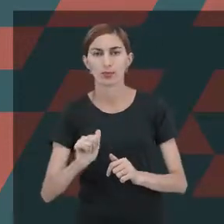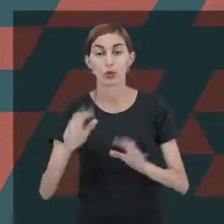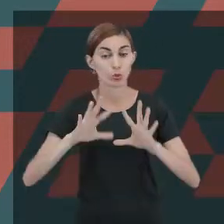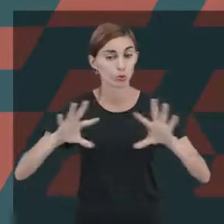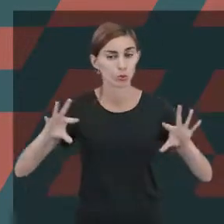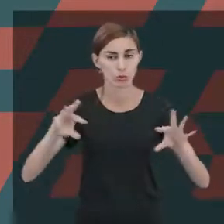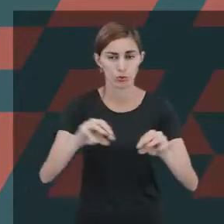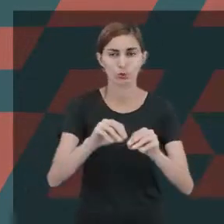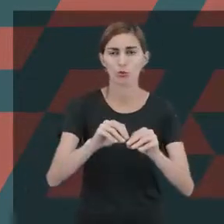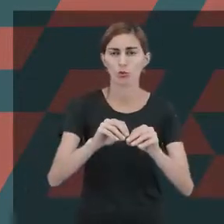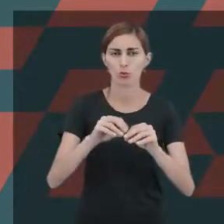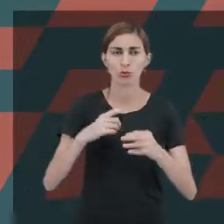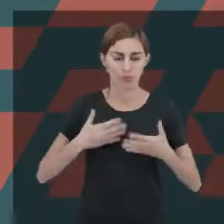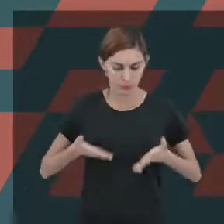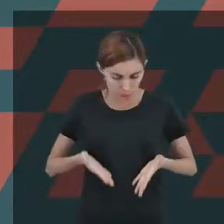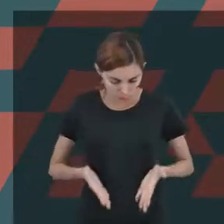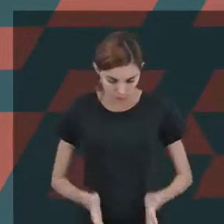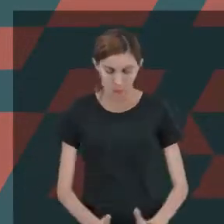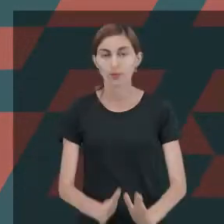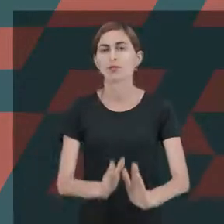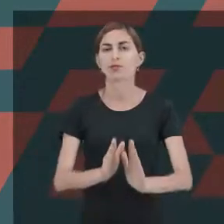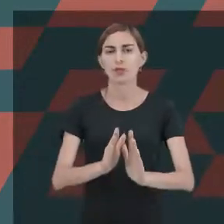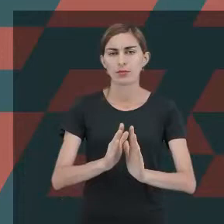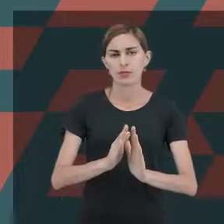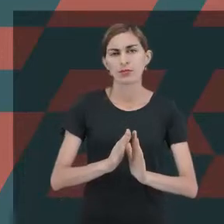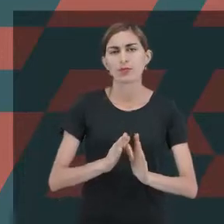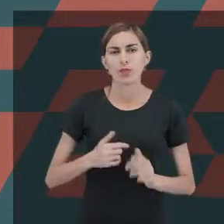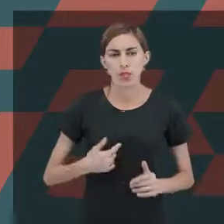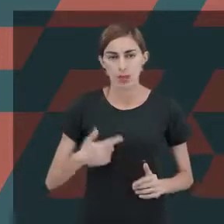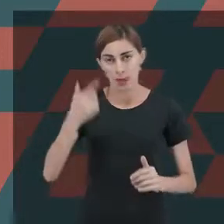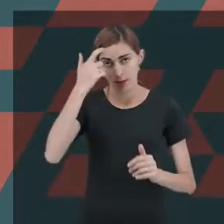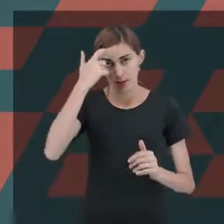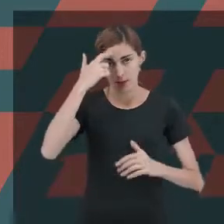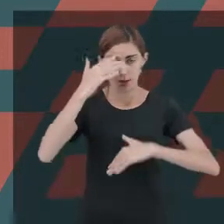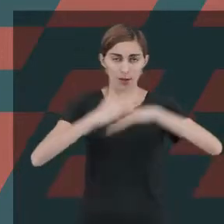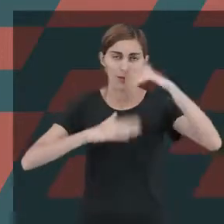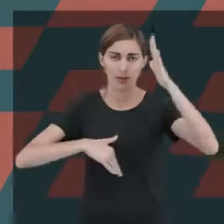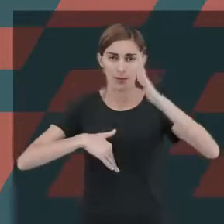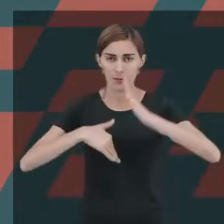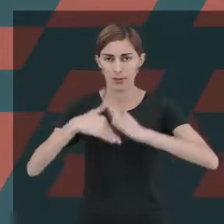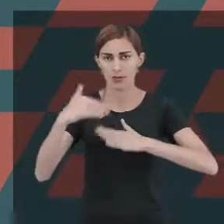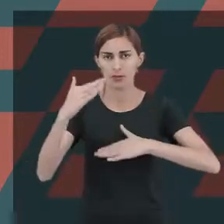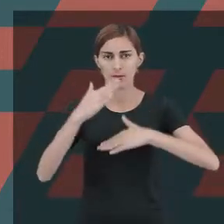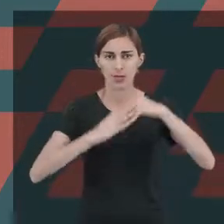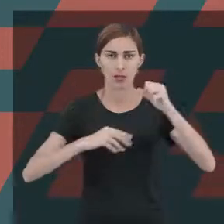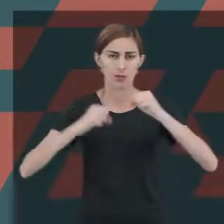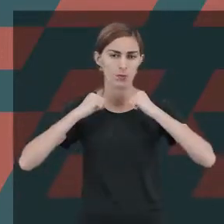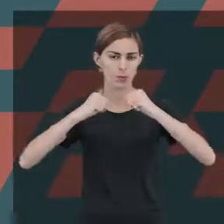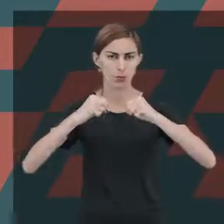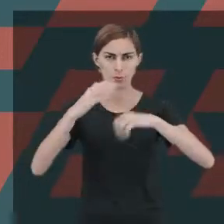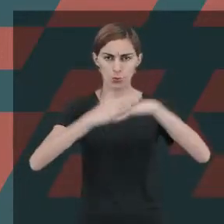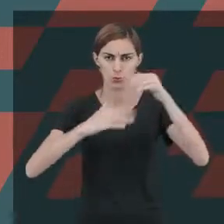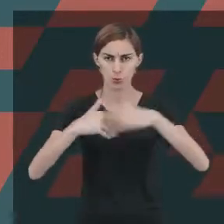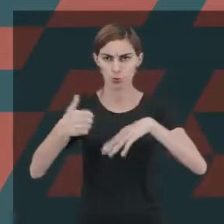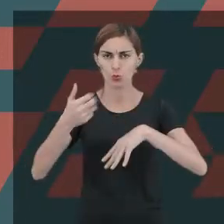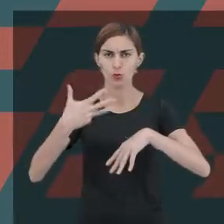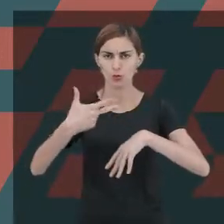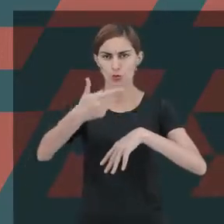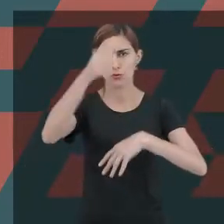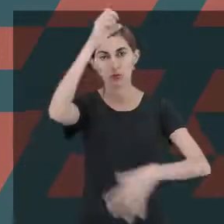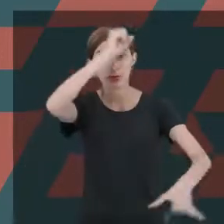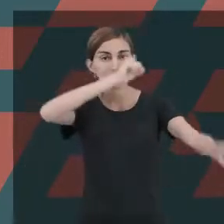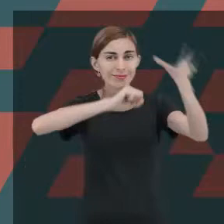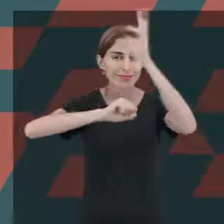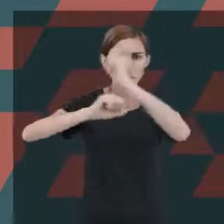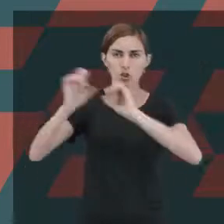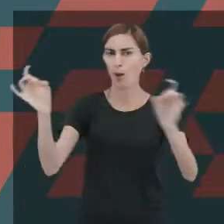todos nós, ao nascermos, nasceríamos com nossas capacidades, potencialidades e